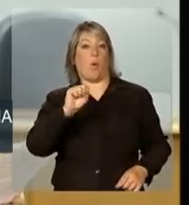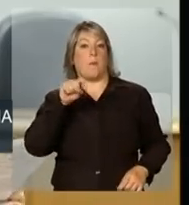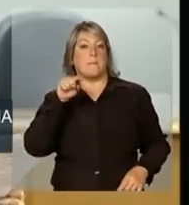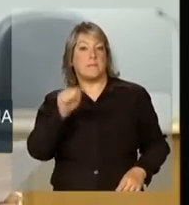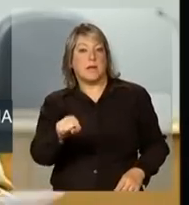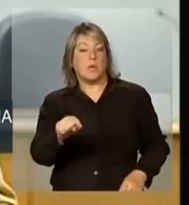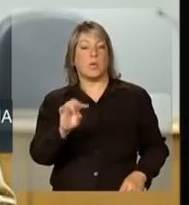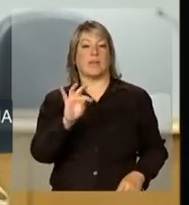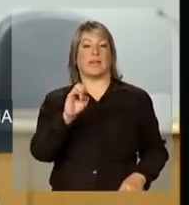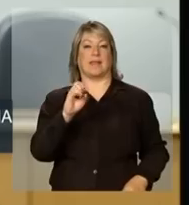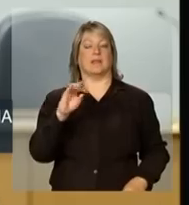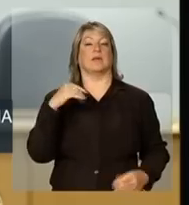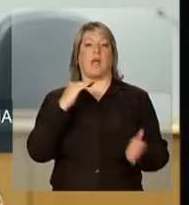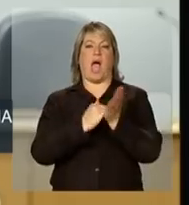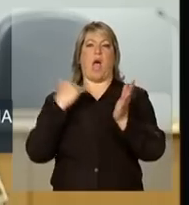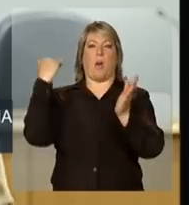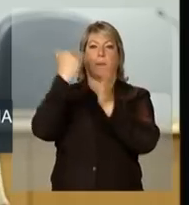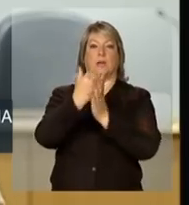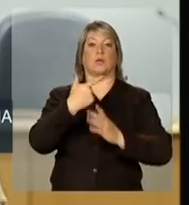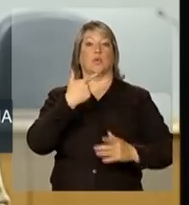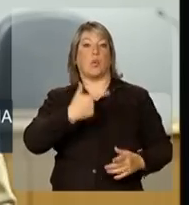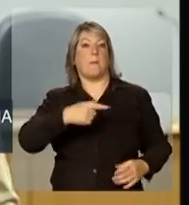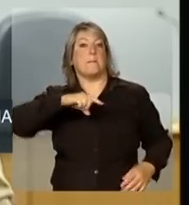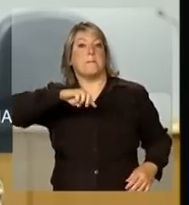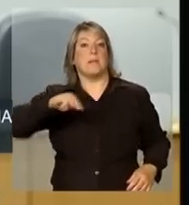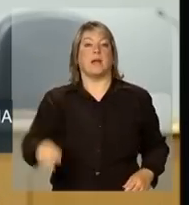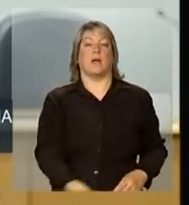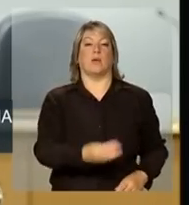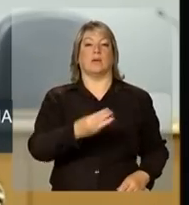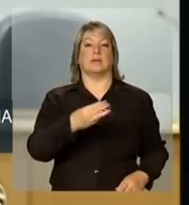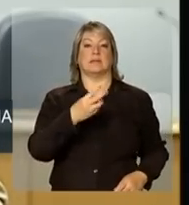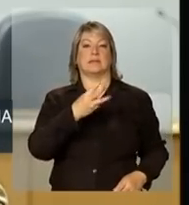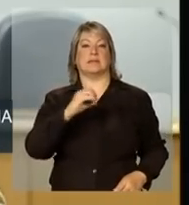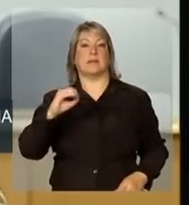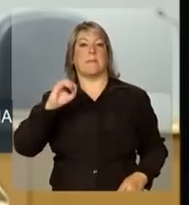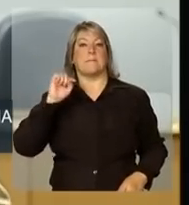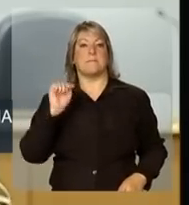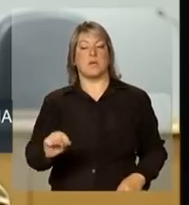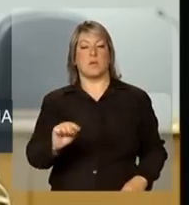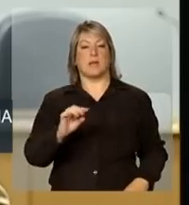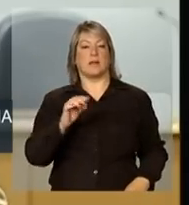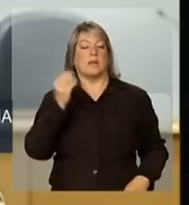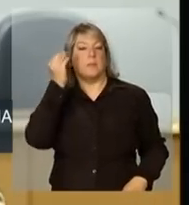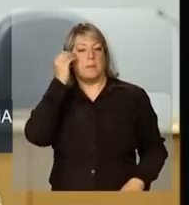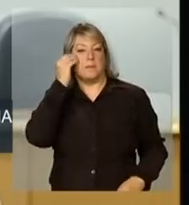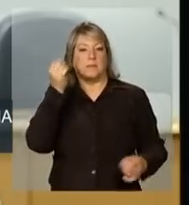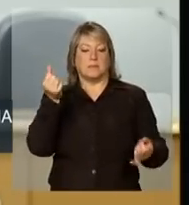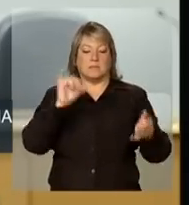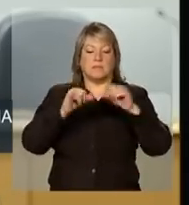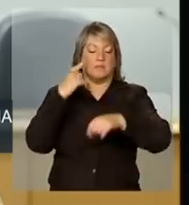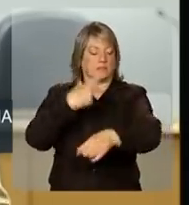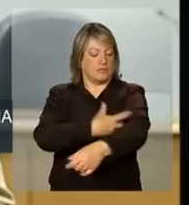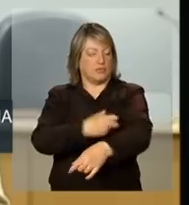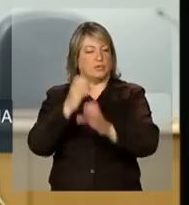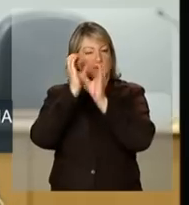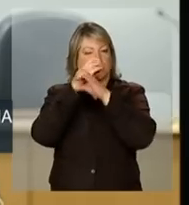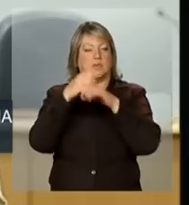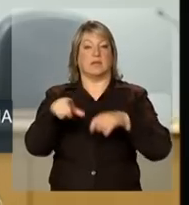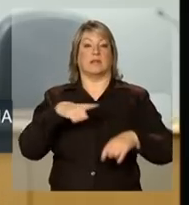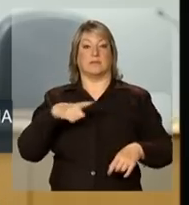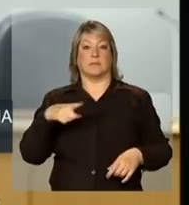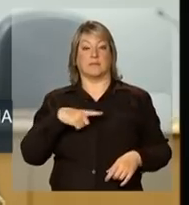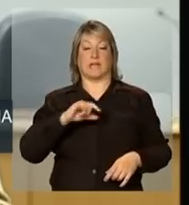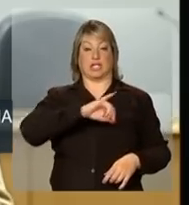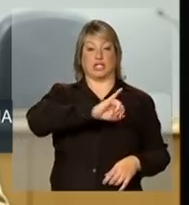testes para 2 milhões e 300.000 testes de Janeiro a Setembro desse ano 2